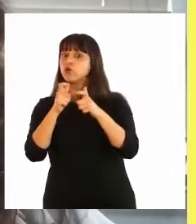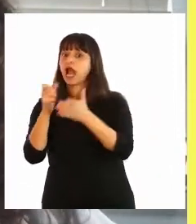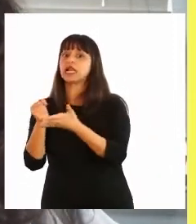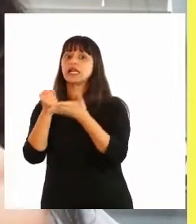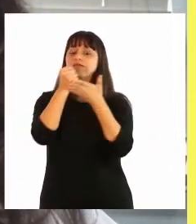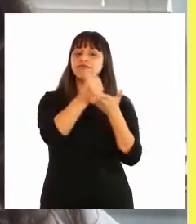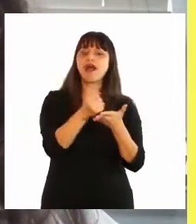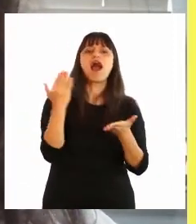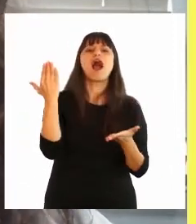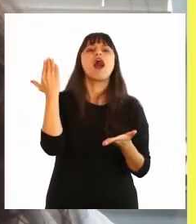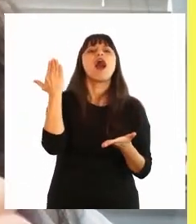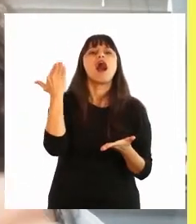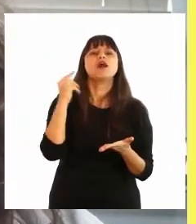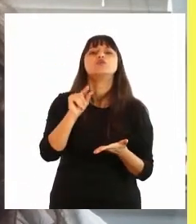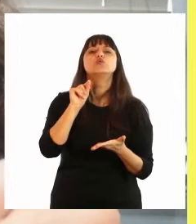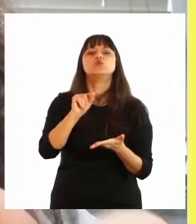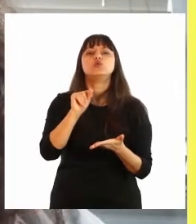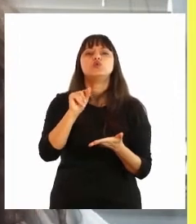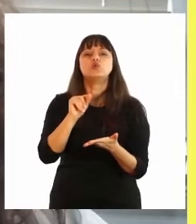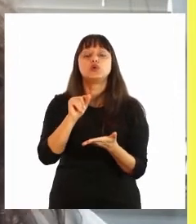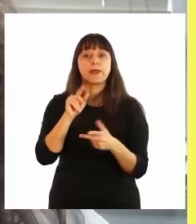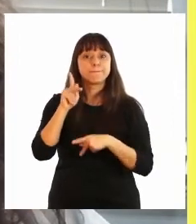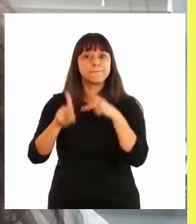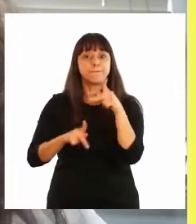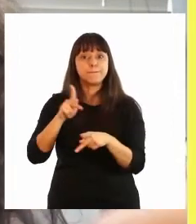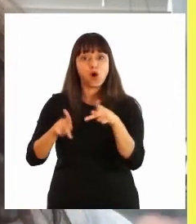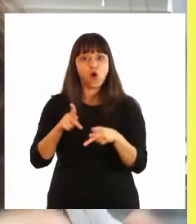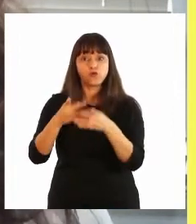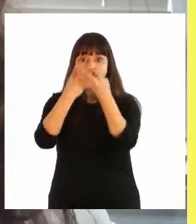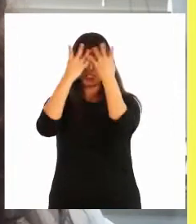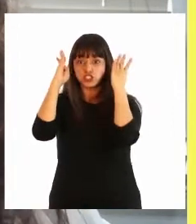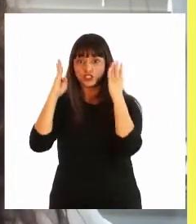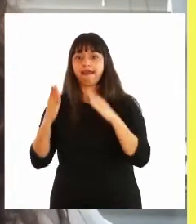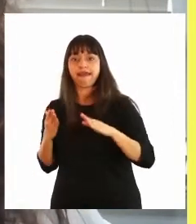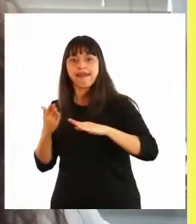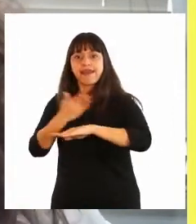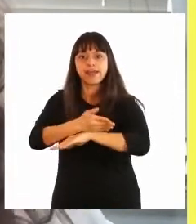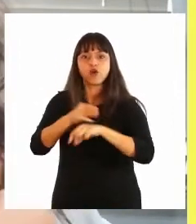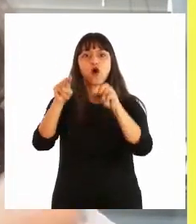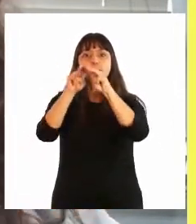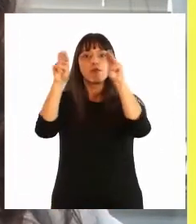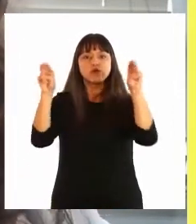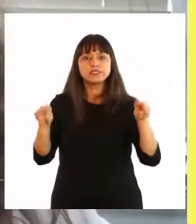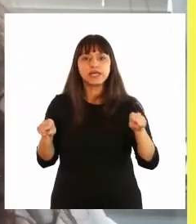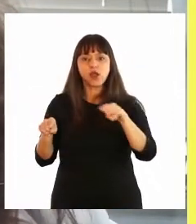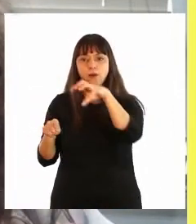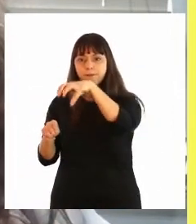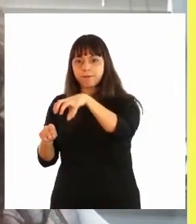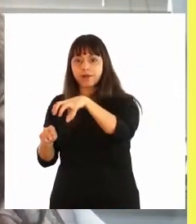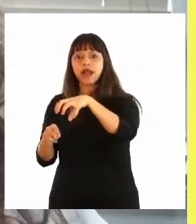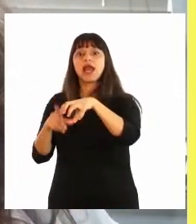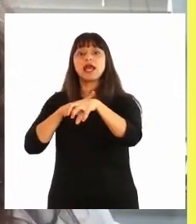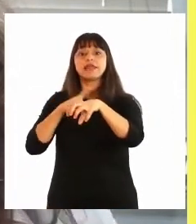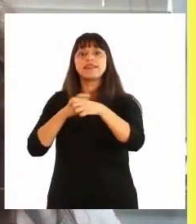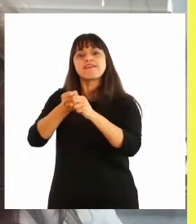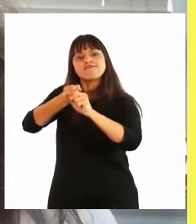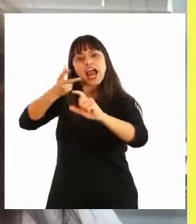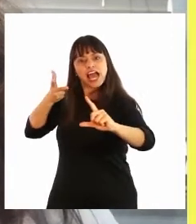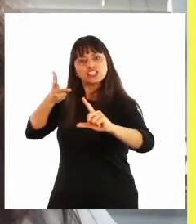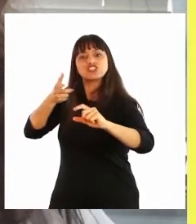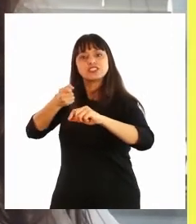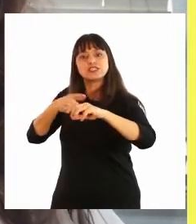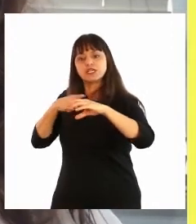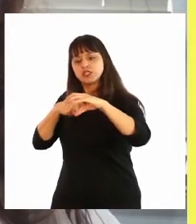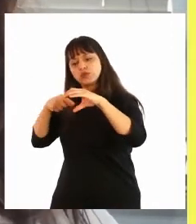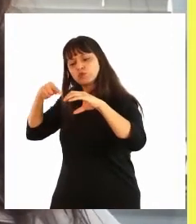lá, botavam a ponta da flecha dentro do buraco lá, tinha um ritual das pontas das flechas deles serem